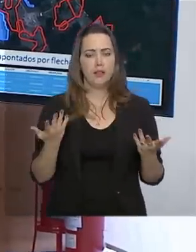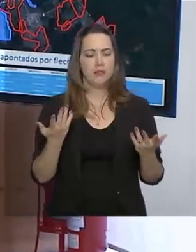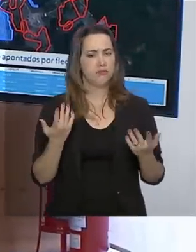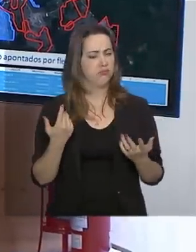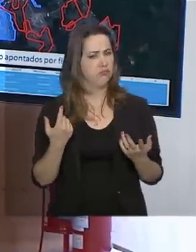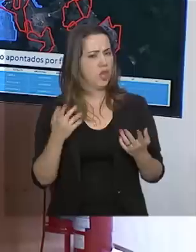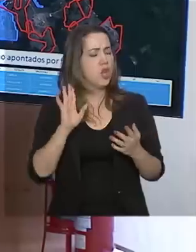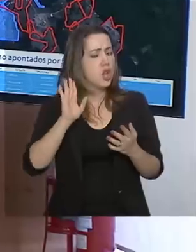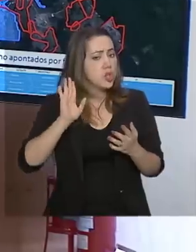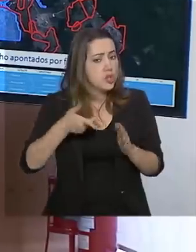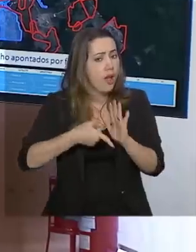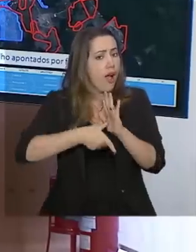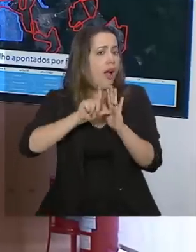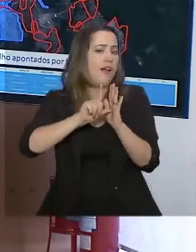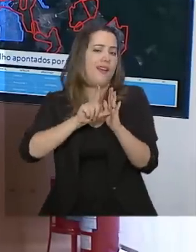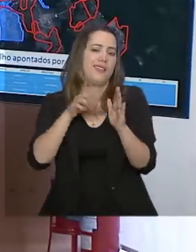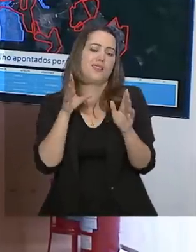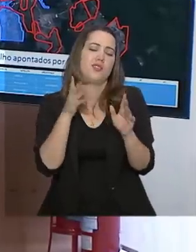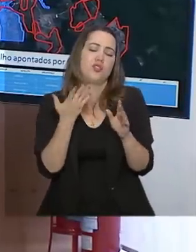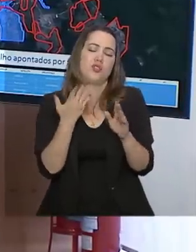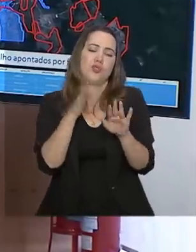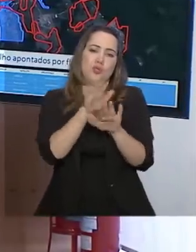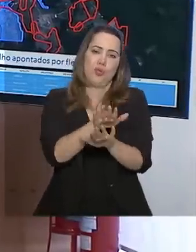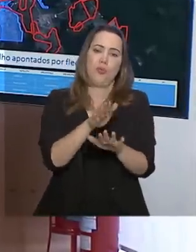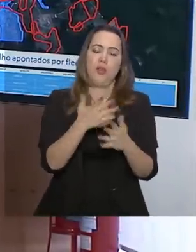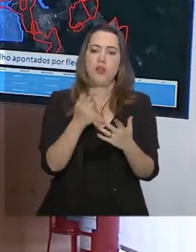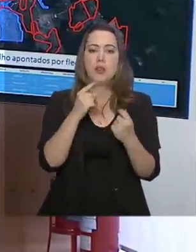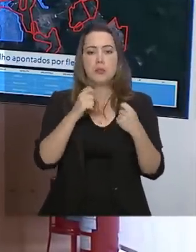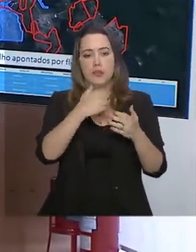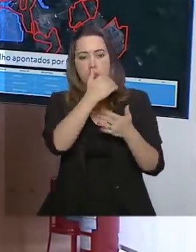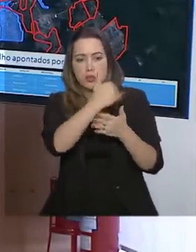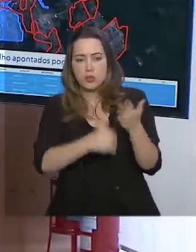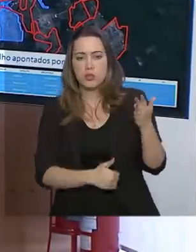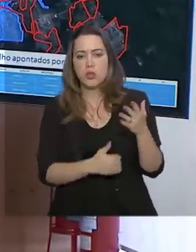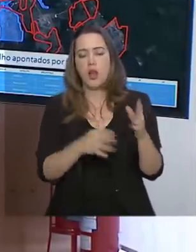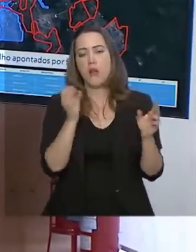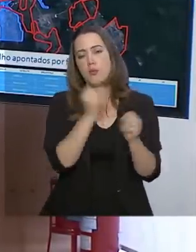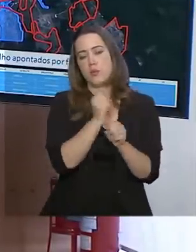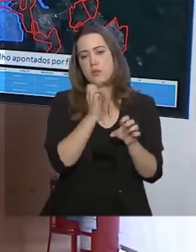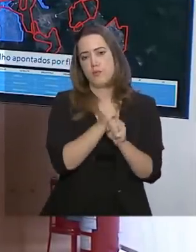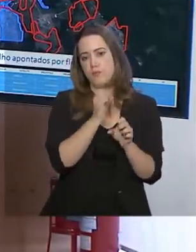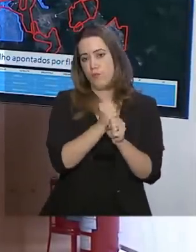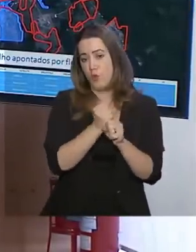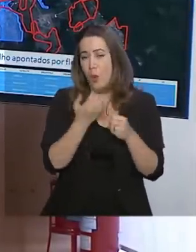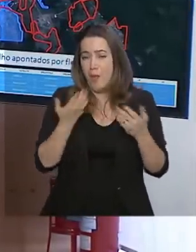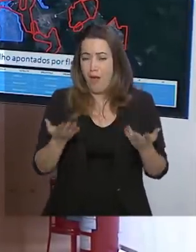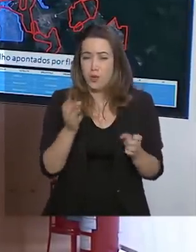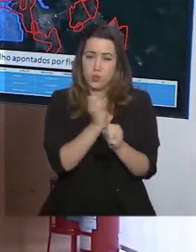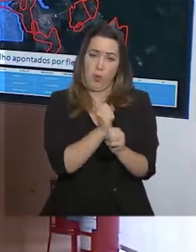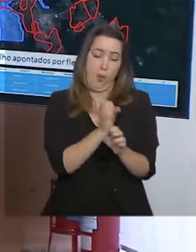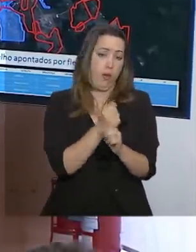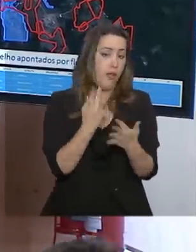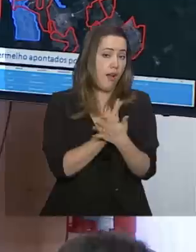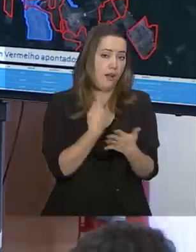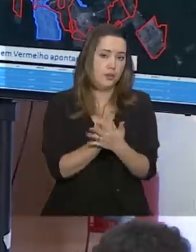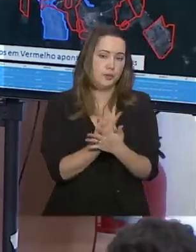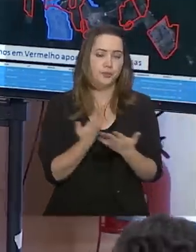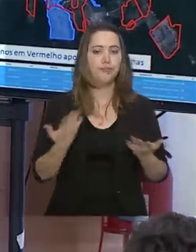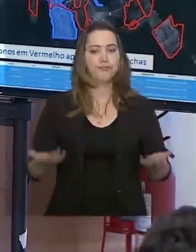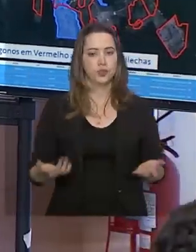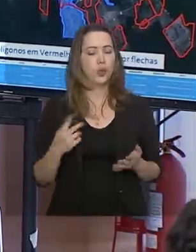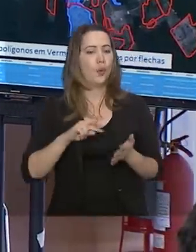tinha que ter sido deduzida ao fazer a contabilização qual é a conclusão que nós chegamos com tudo isso